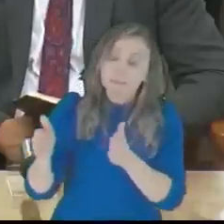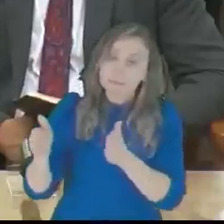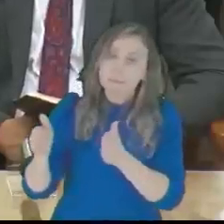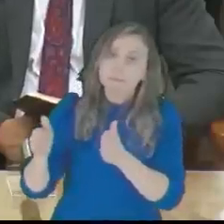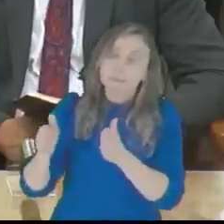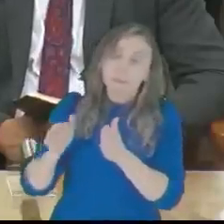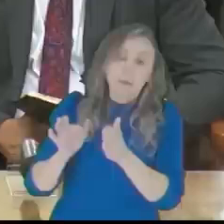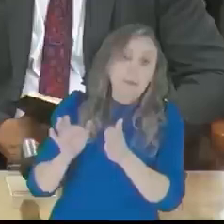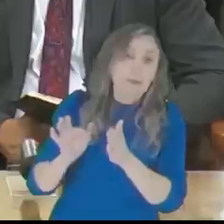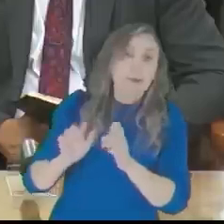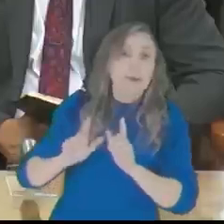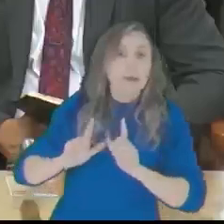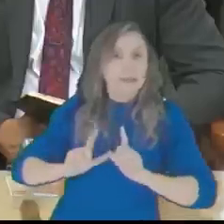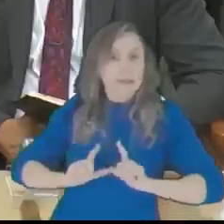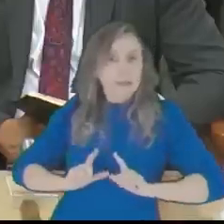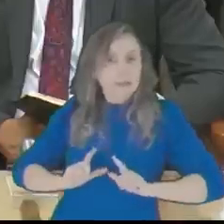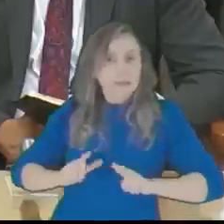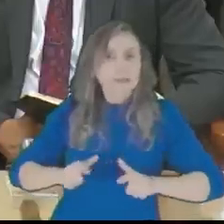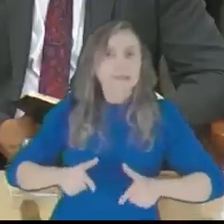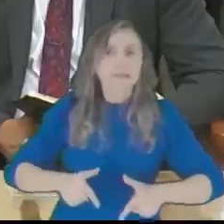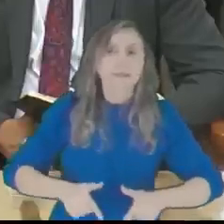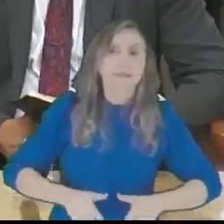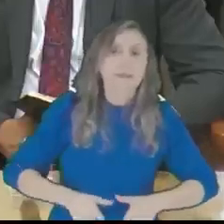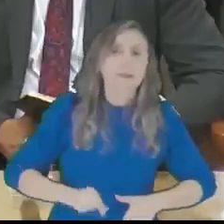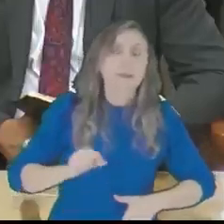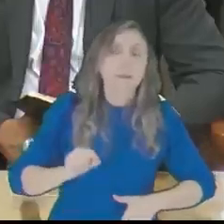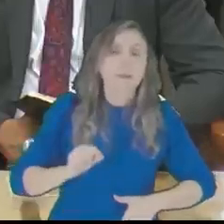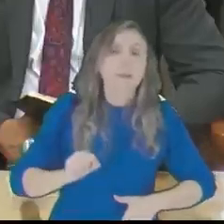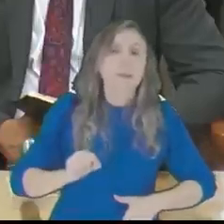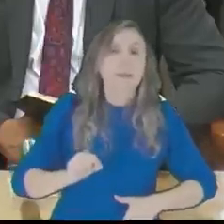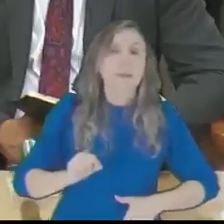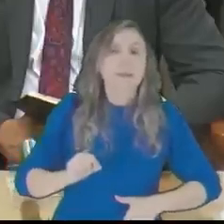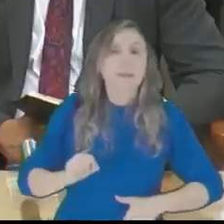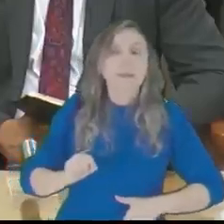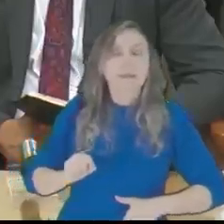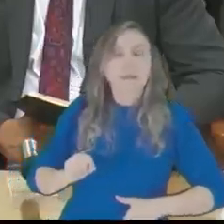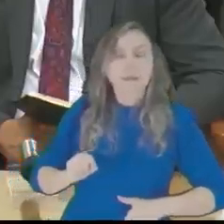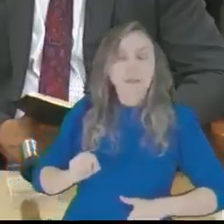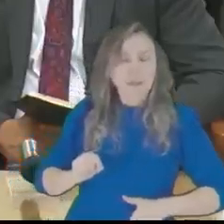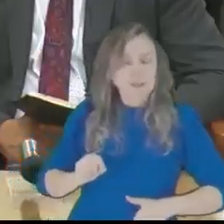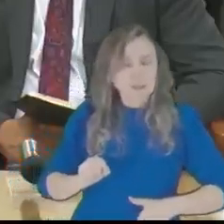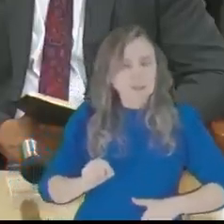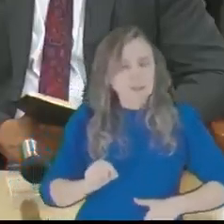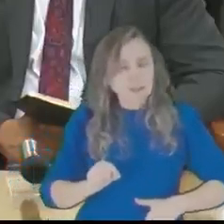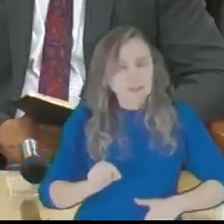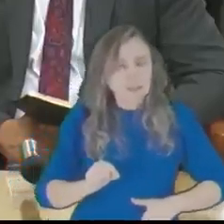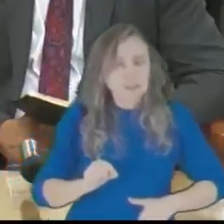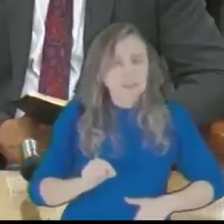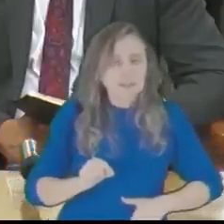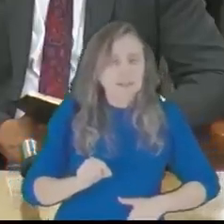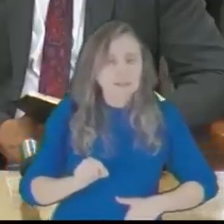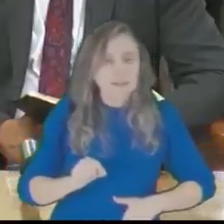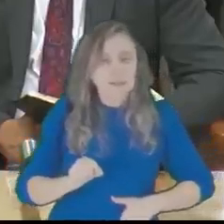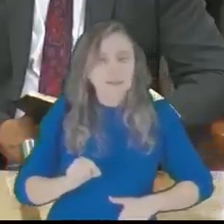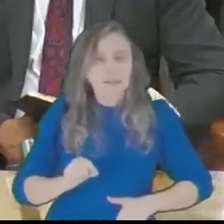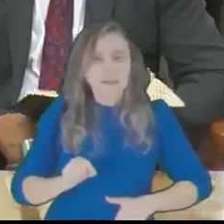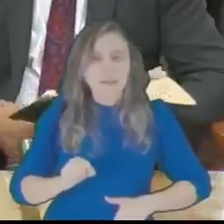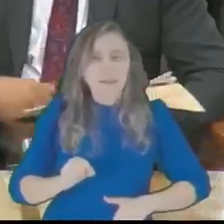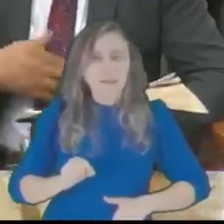vai estar à testa das nações. Está na Bíblia, no Antigo Testamento.